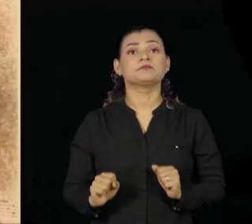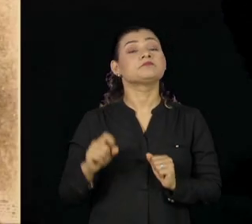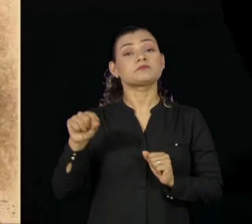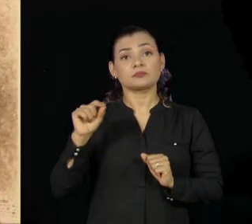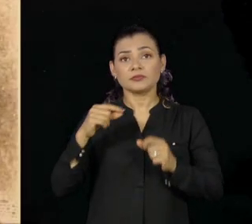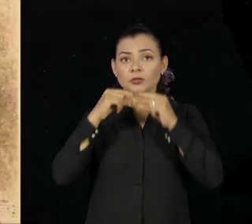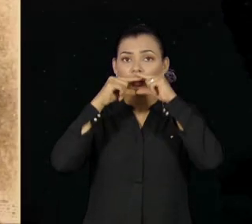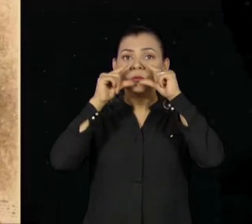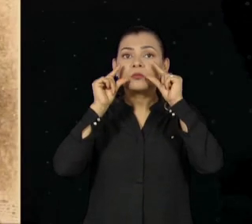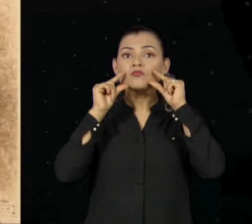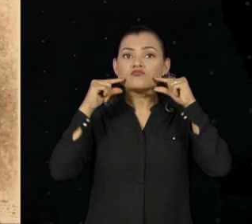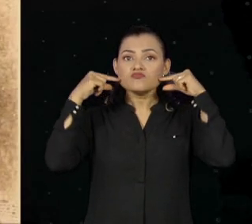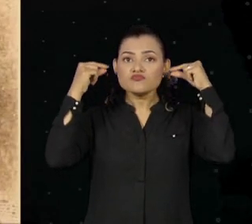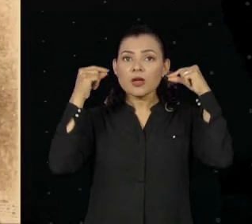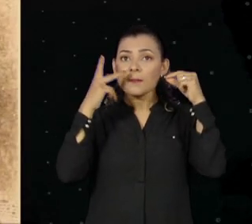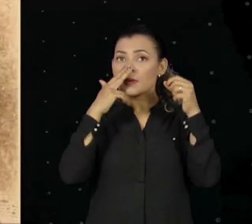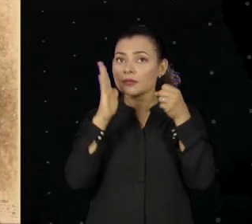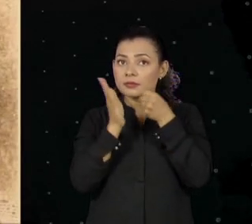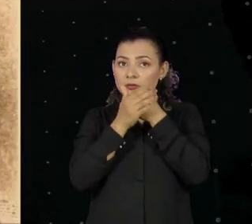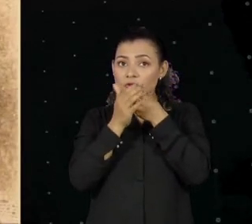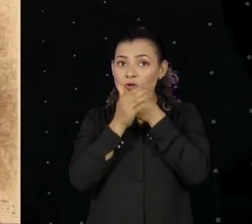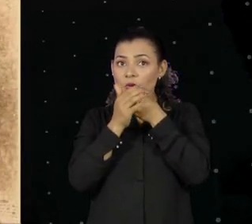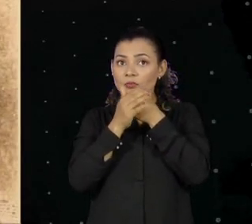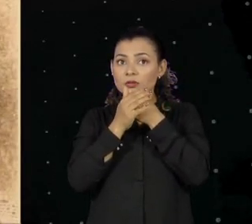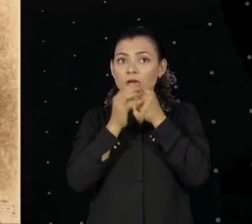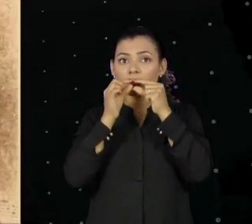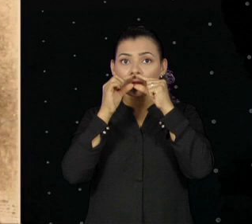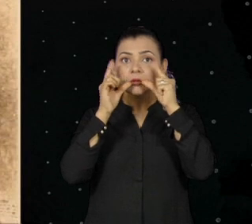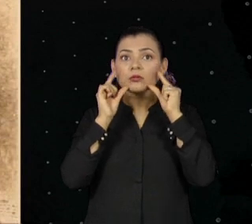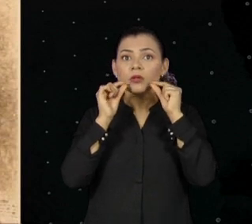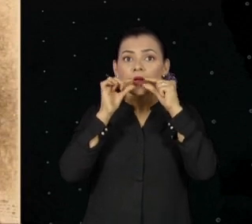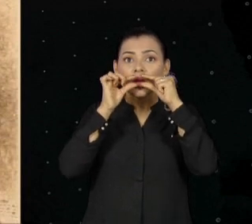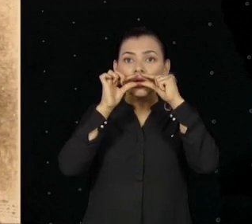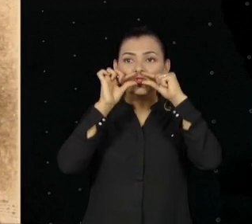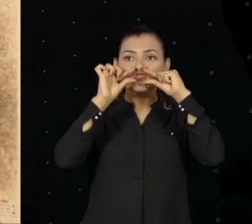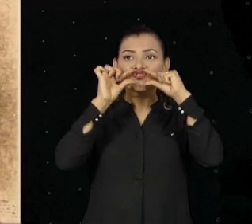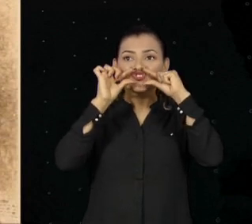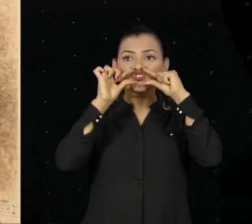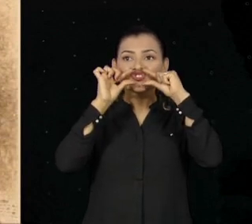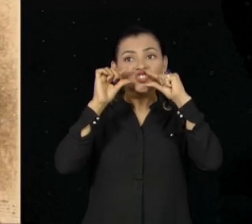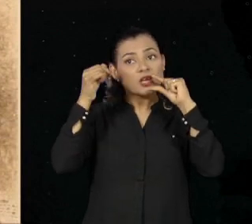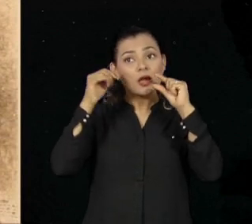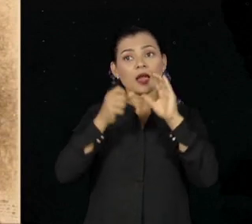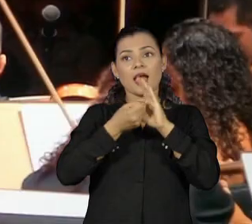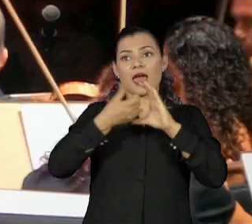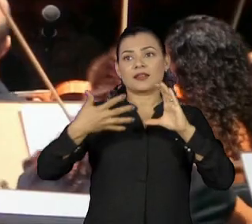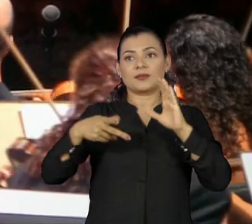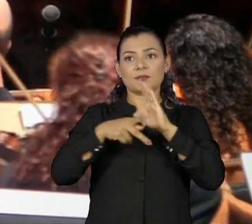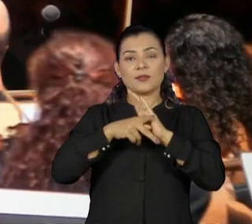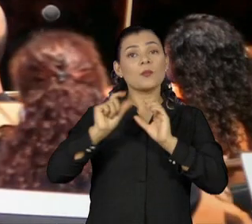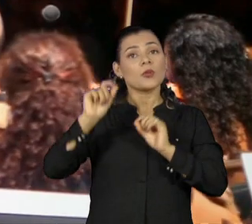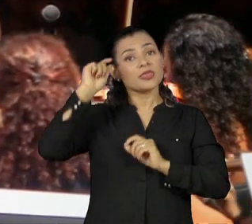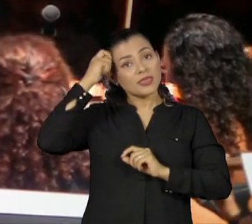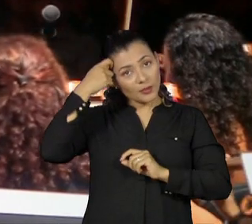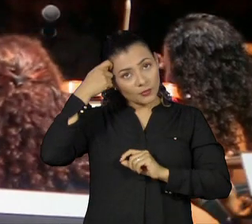usava um bigode para tentar esconder os lábios grandes, né, característicos da nossa etnia.